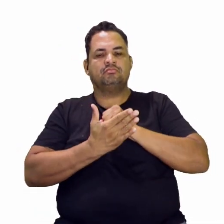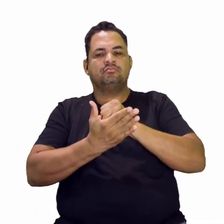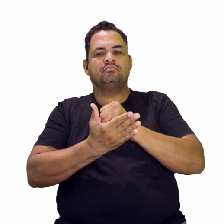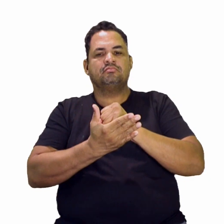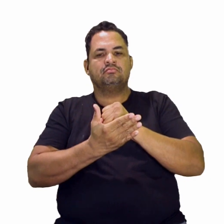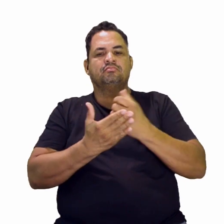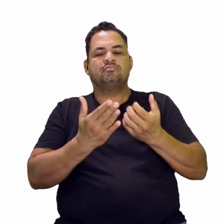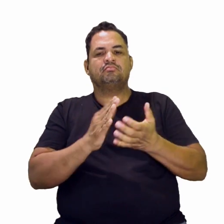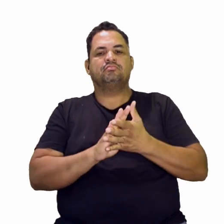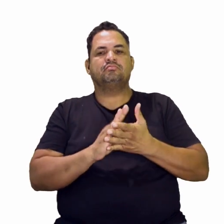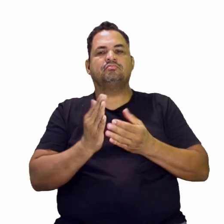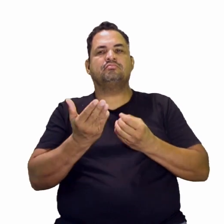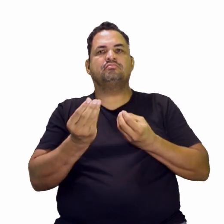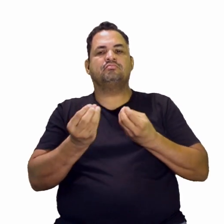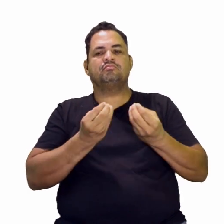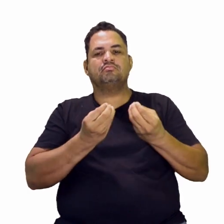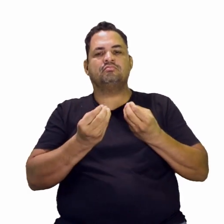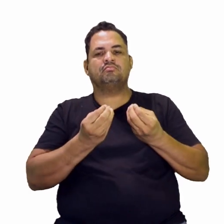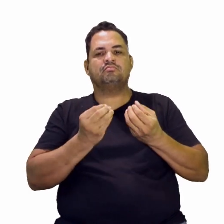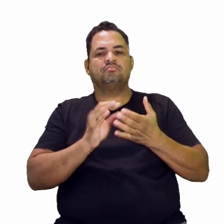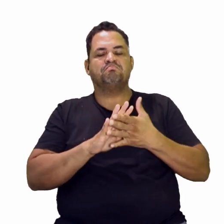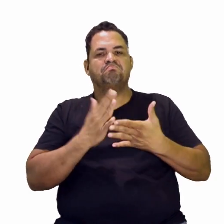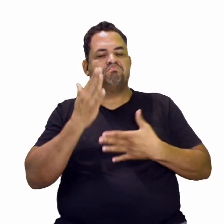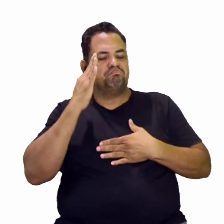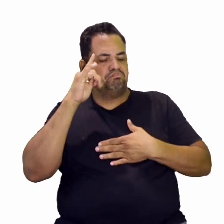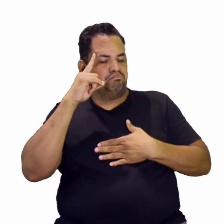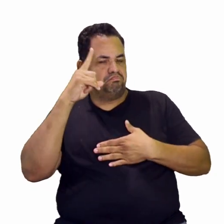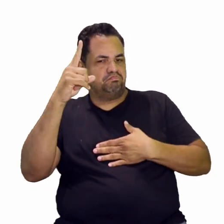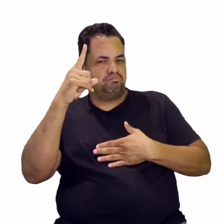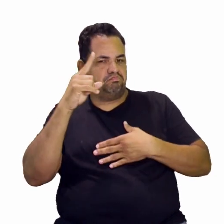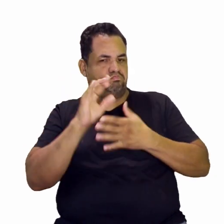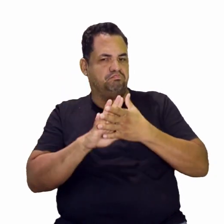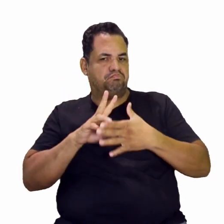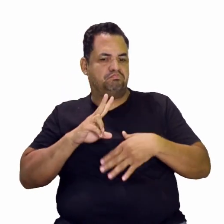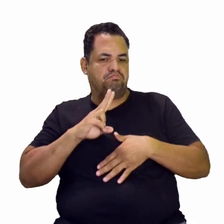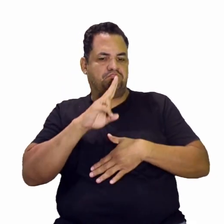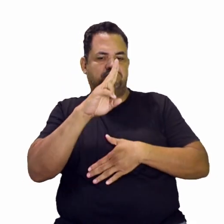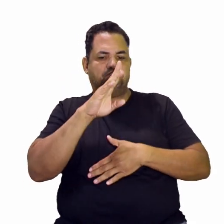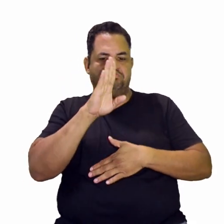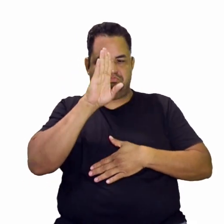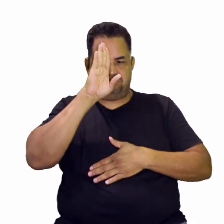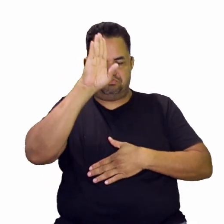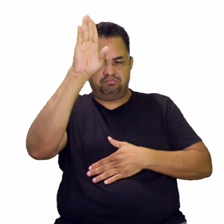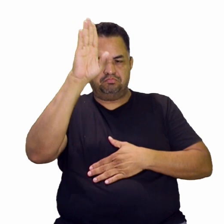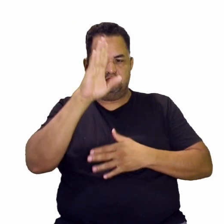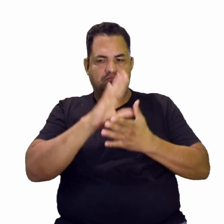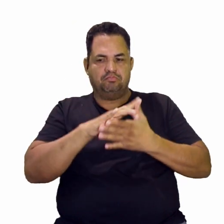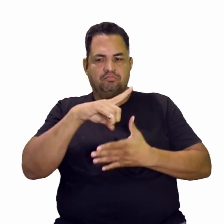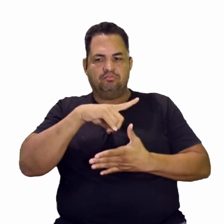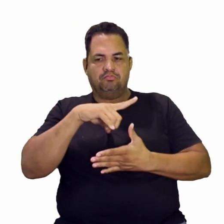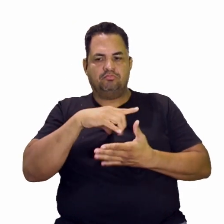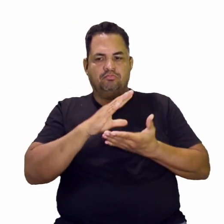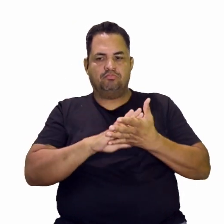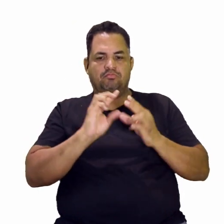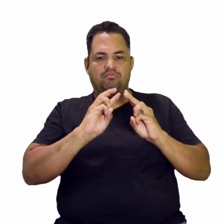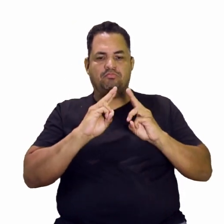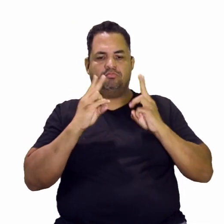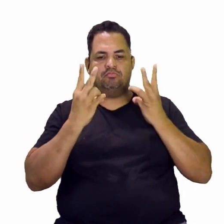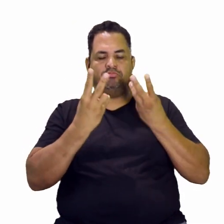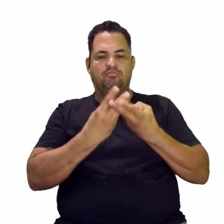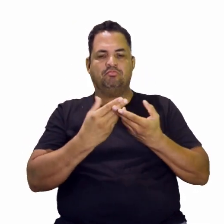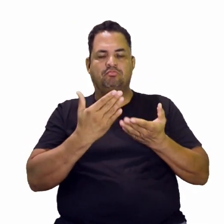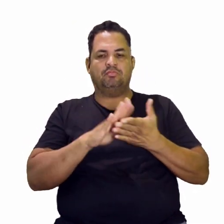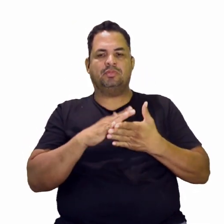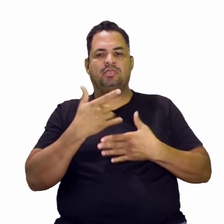no que eles se fundamentavam, vamos dizer assim, no que eles chamavam de uma força vital que existia nessa matéria inanimada